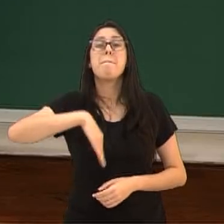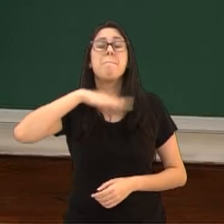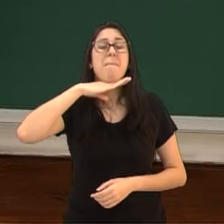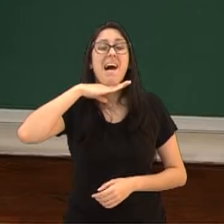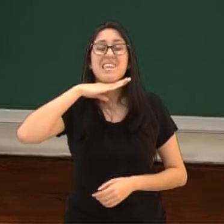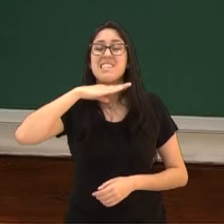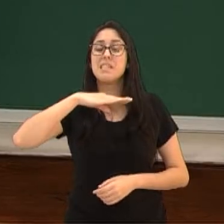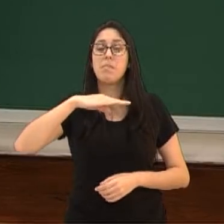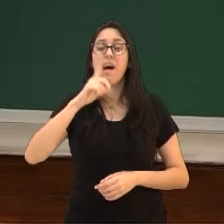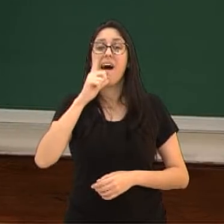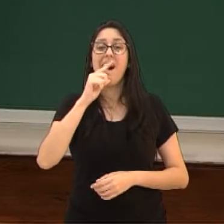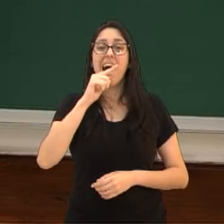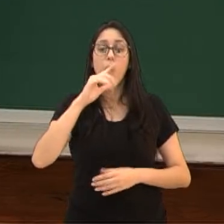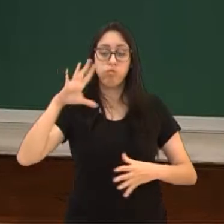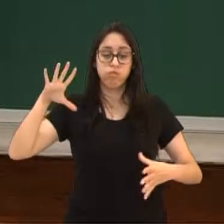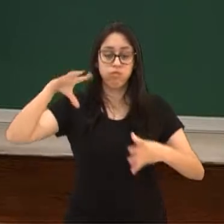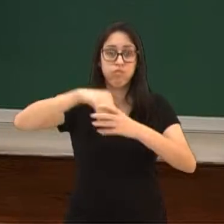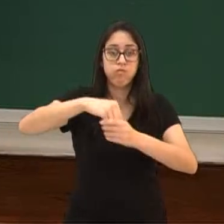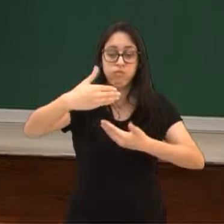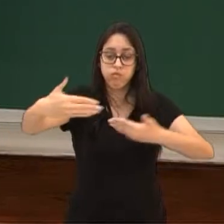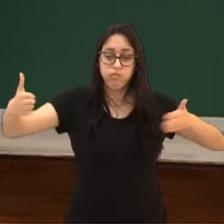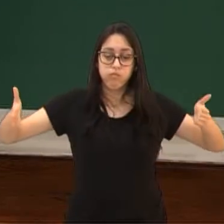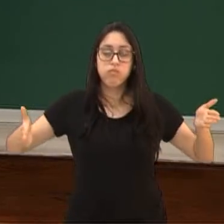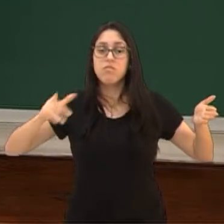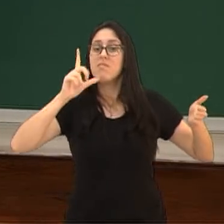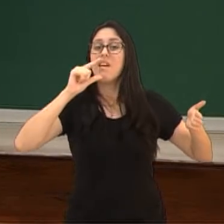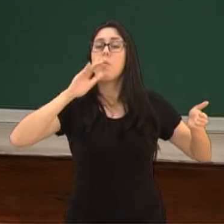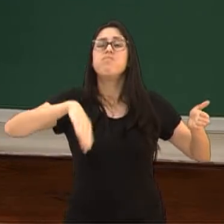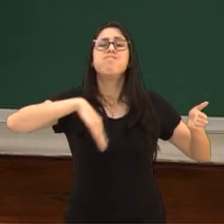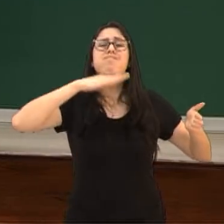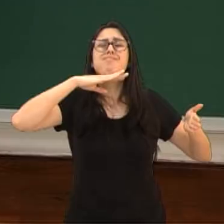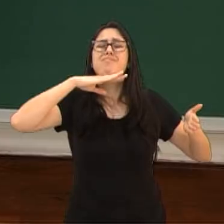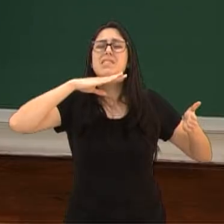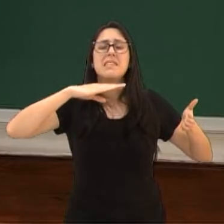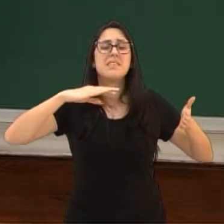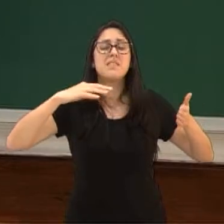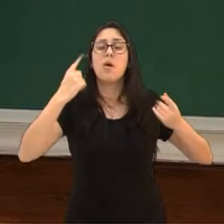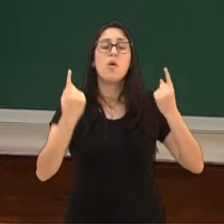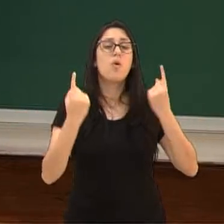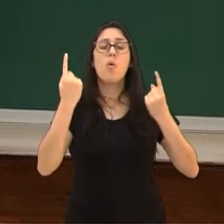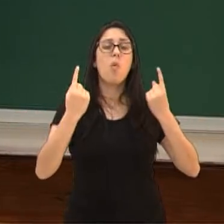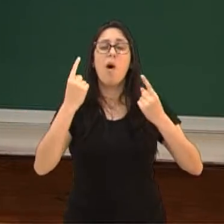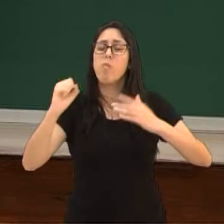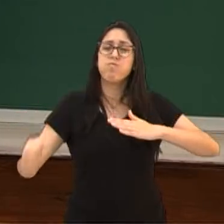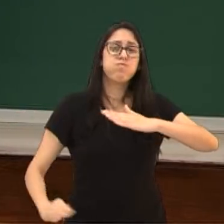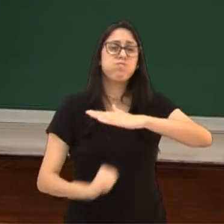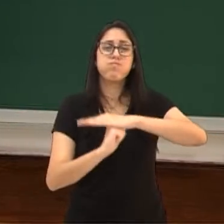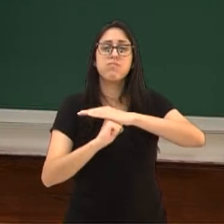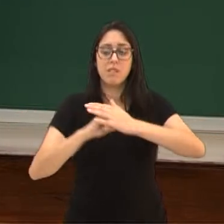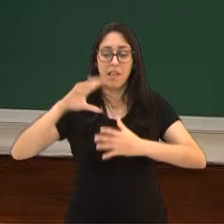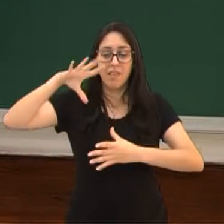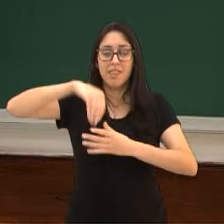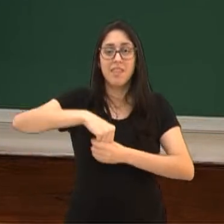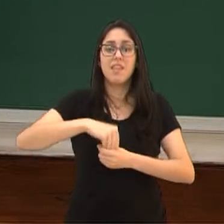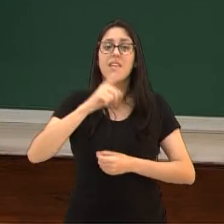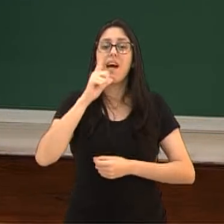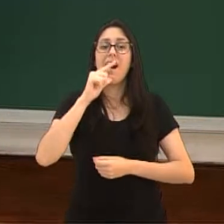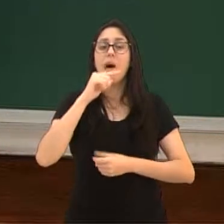água que esse reservatório suporta? Quantidade máxima que cabe lá dentro. O que ele está